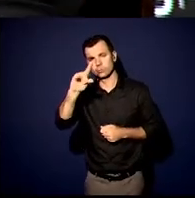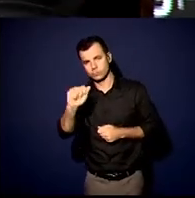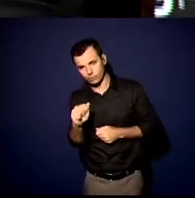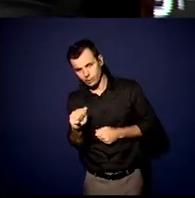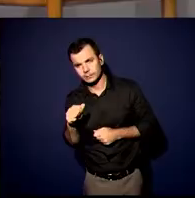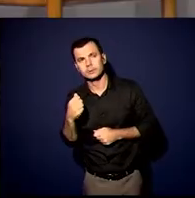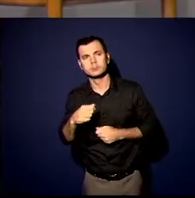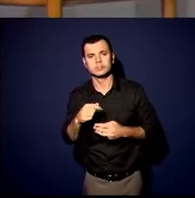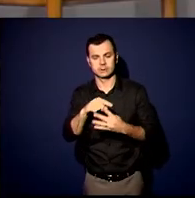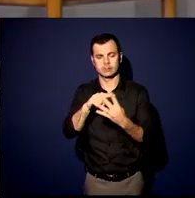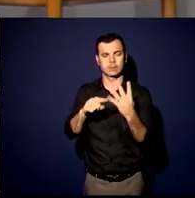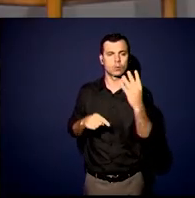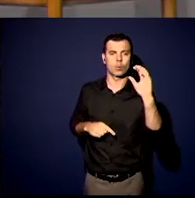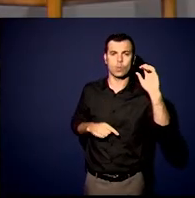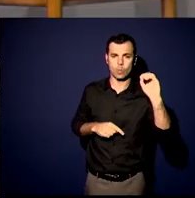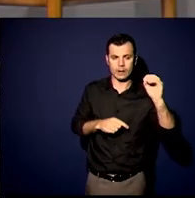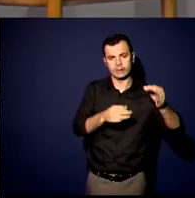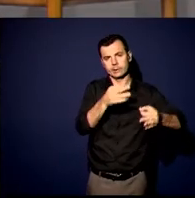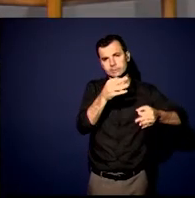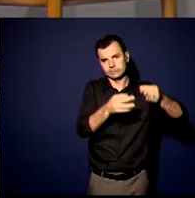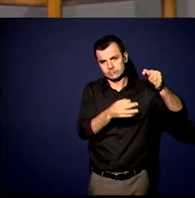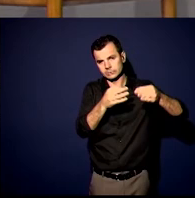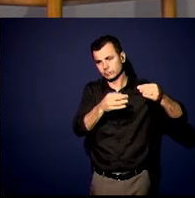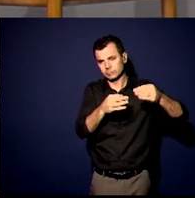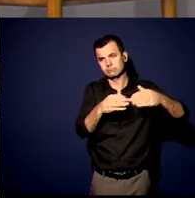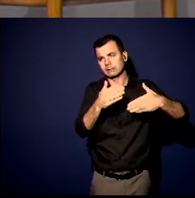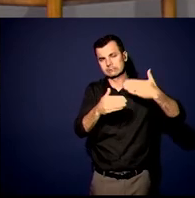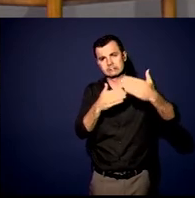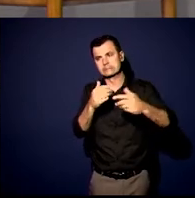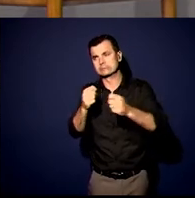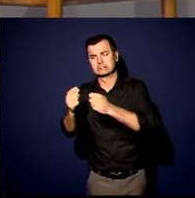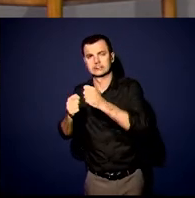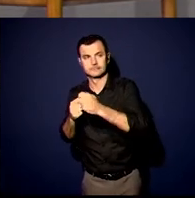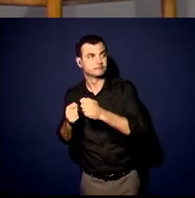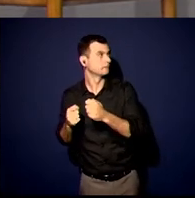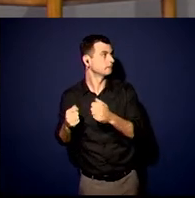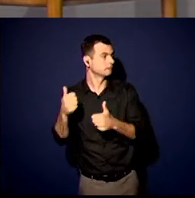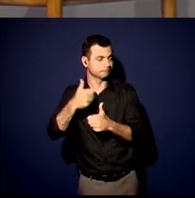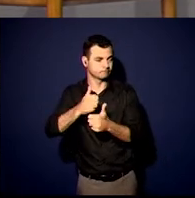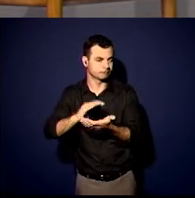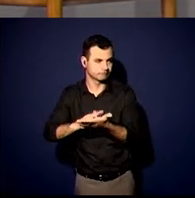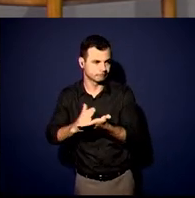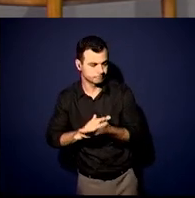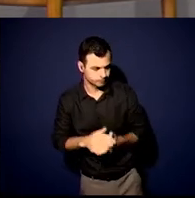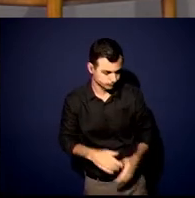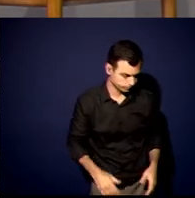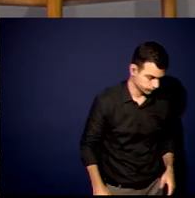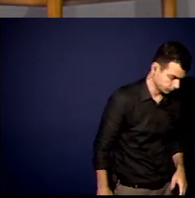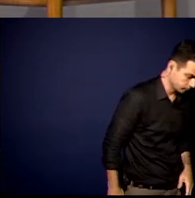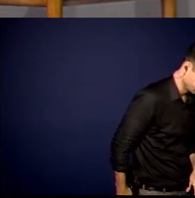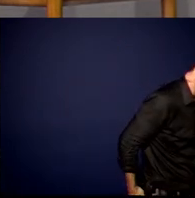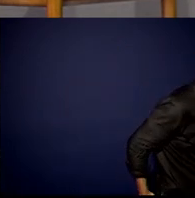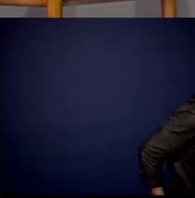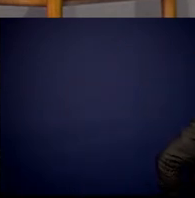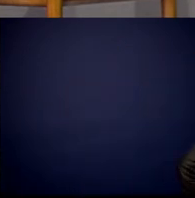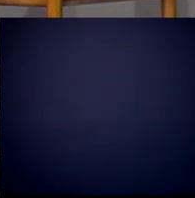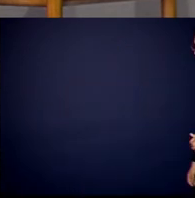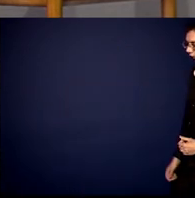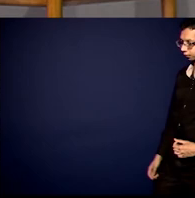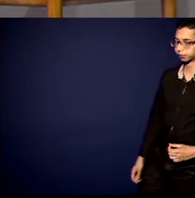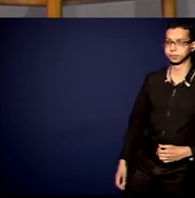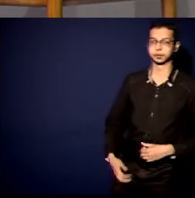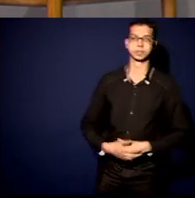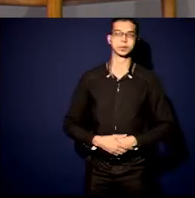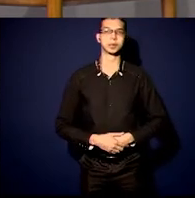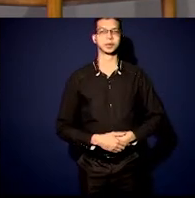juízes para fazer um mutirão de audiência de Custódia então quando nós enfrentamos essa situação do